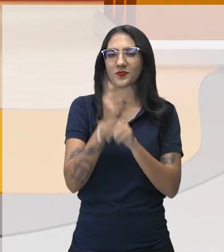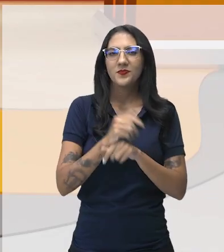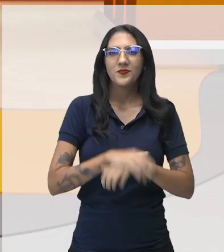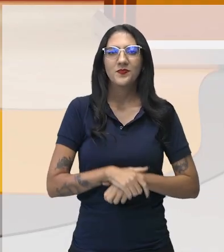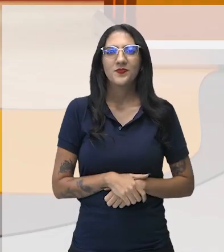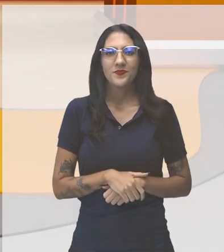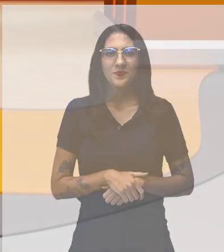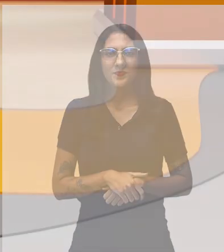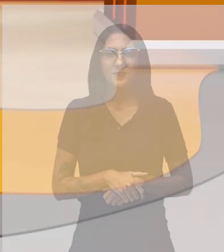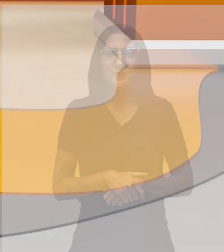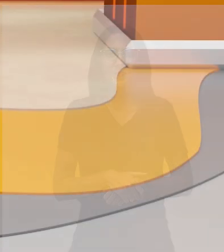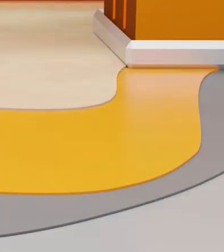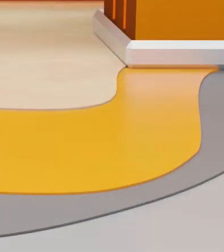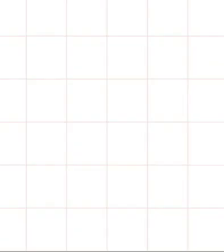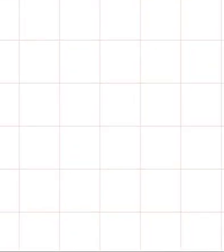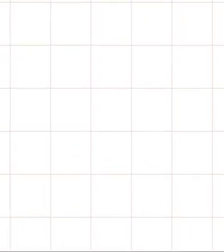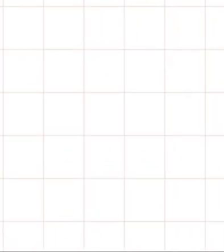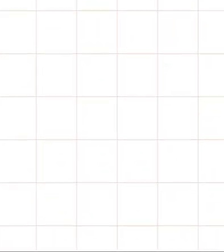nossa revisão.